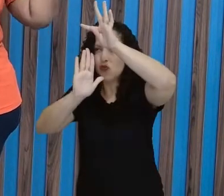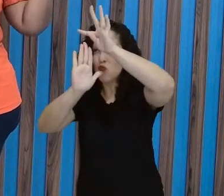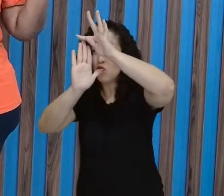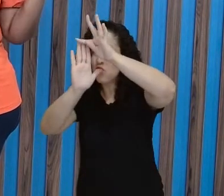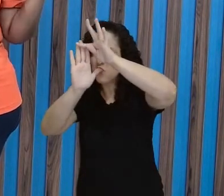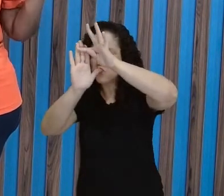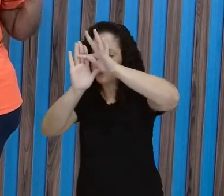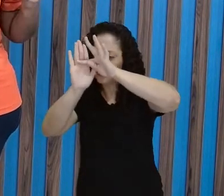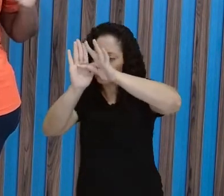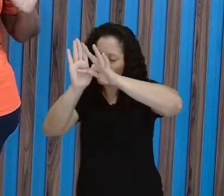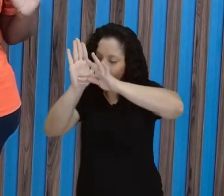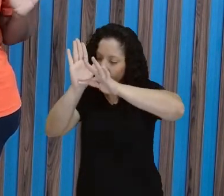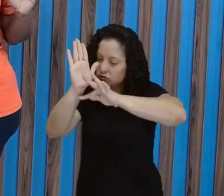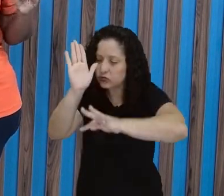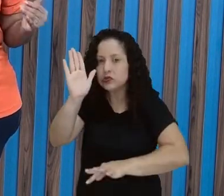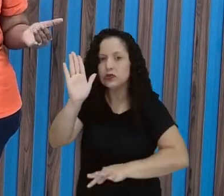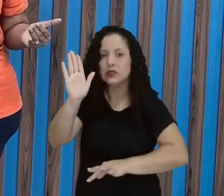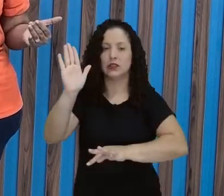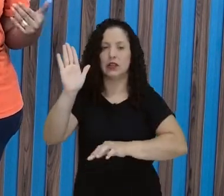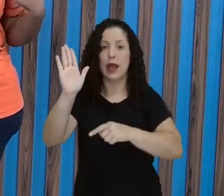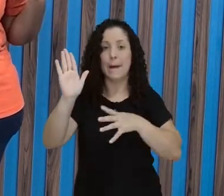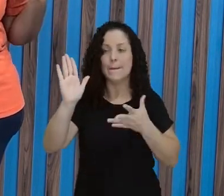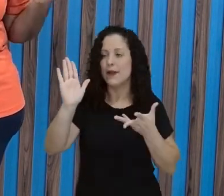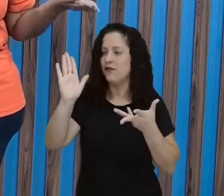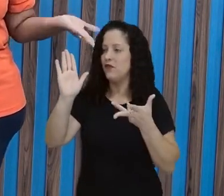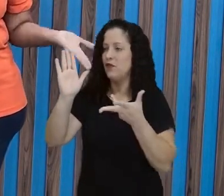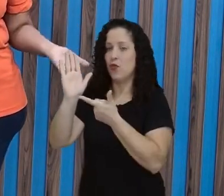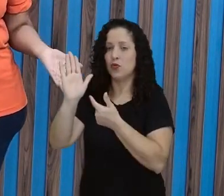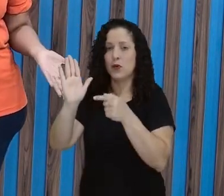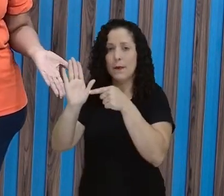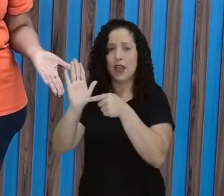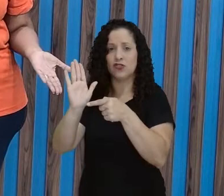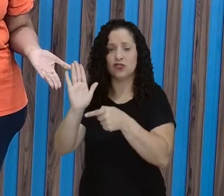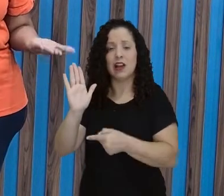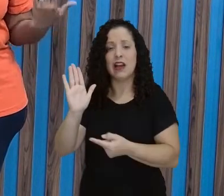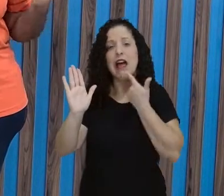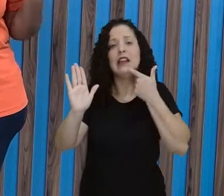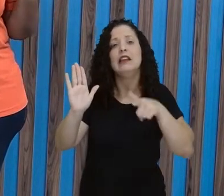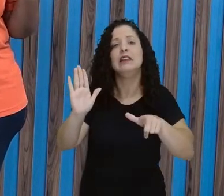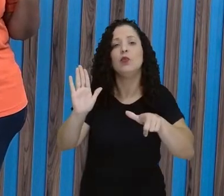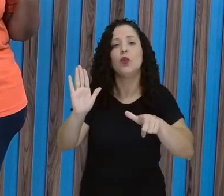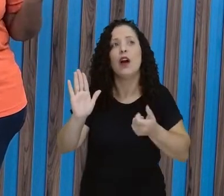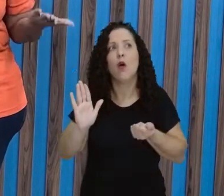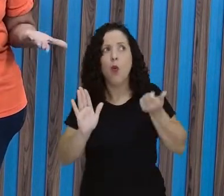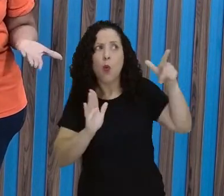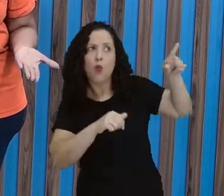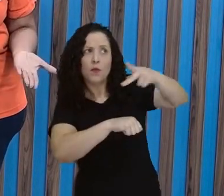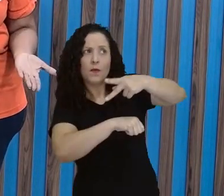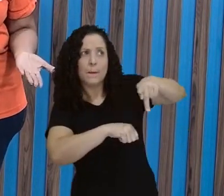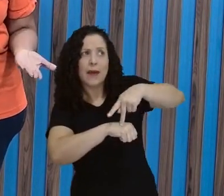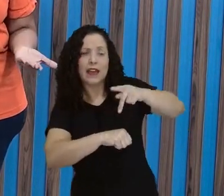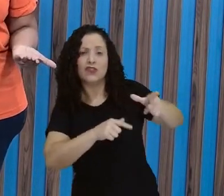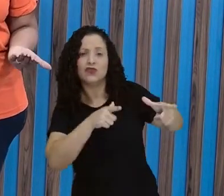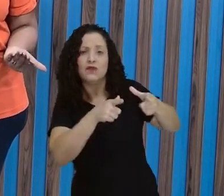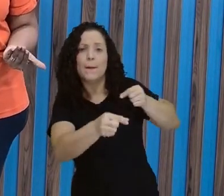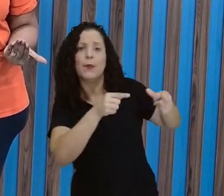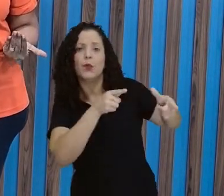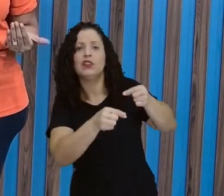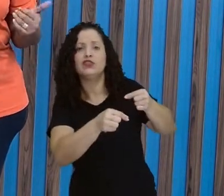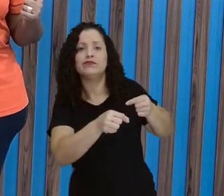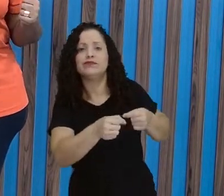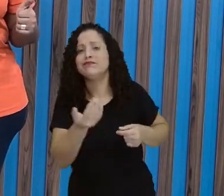lindo, maravilhoso, escrito em japonês. Eu não vou saber, porque eu não sei o idioma